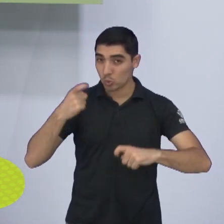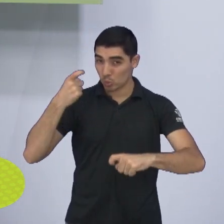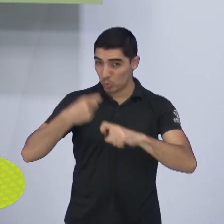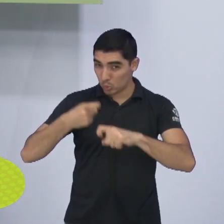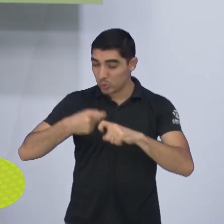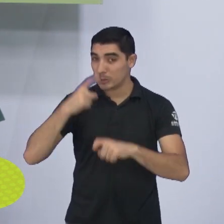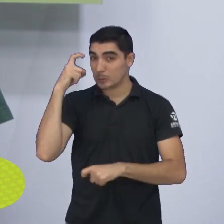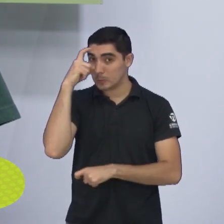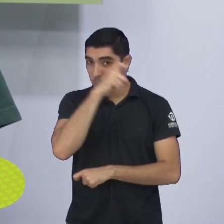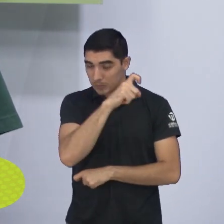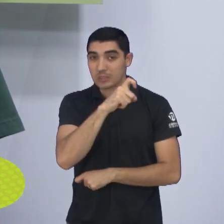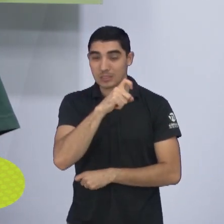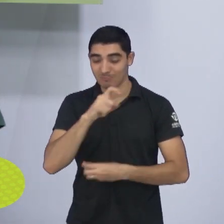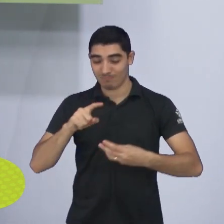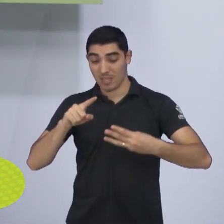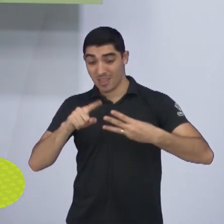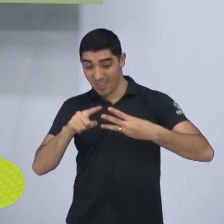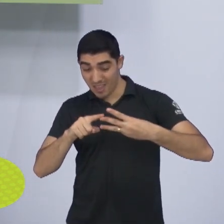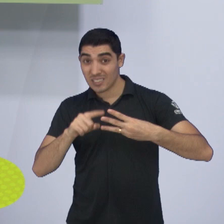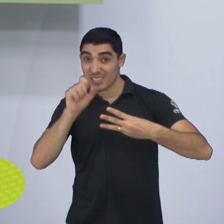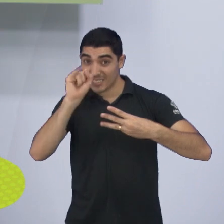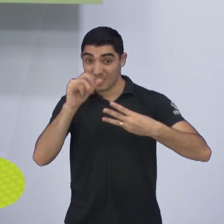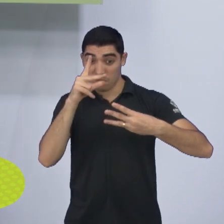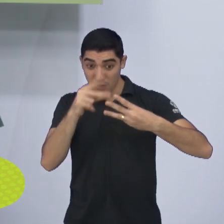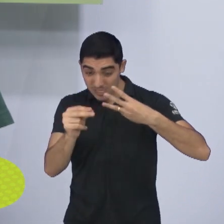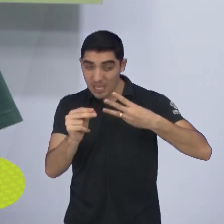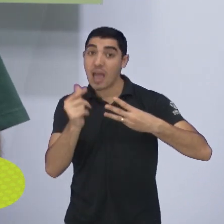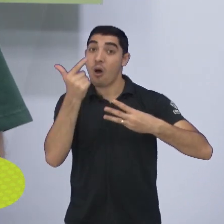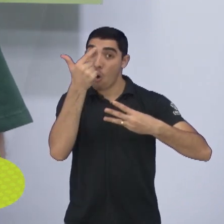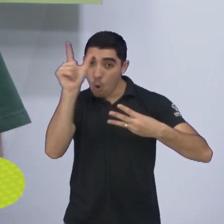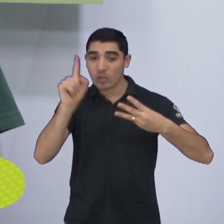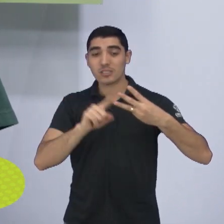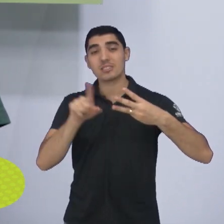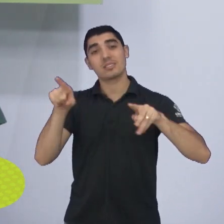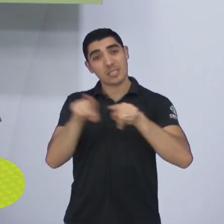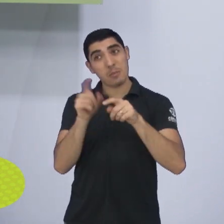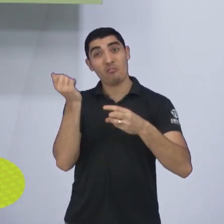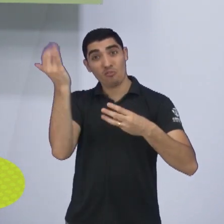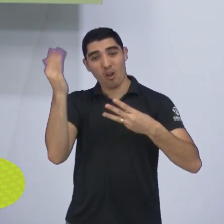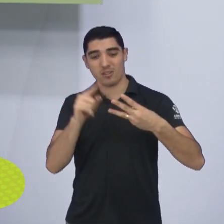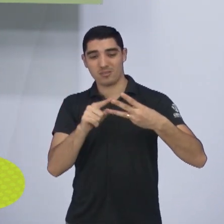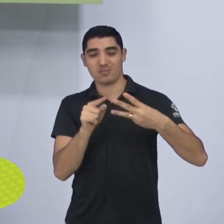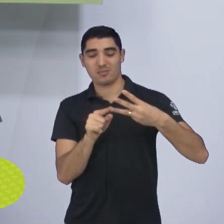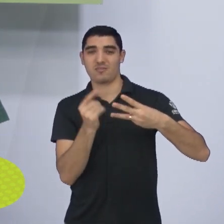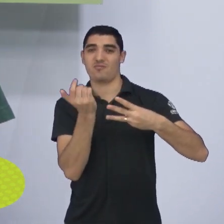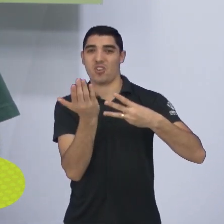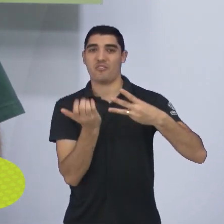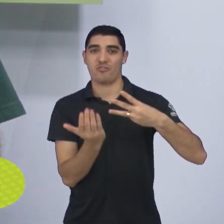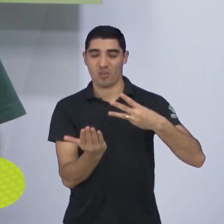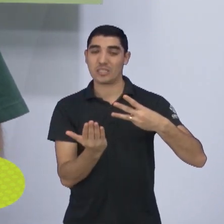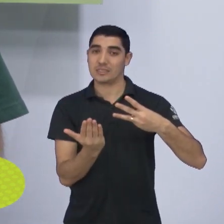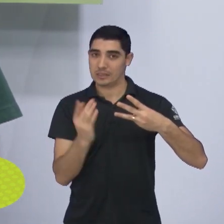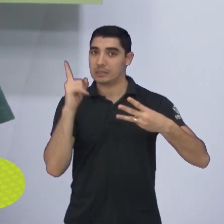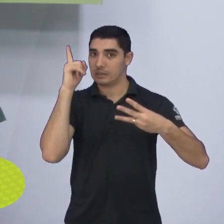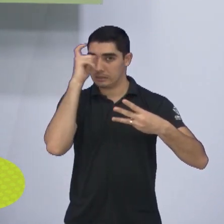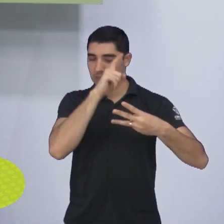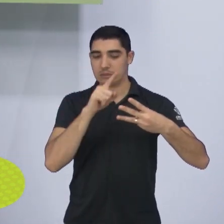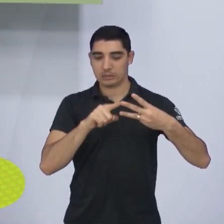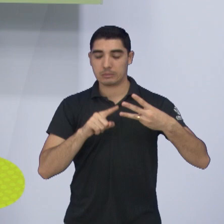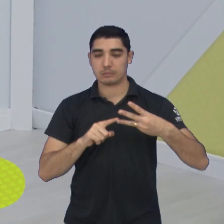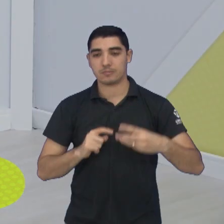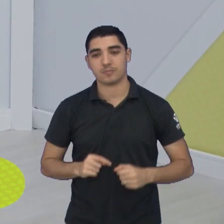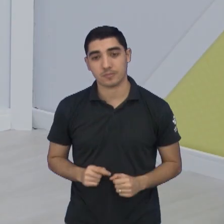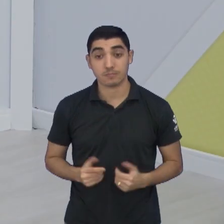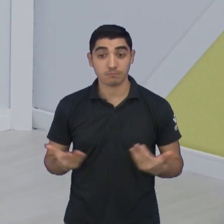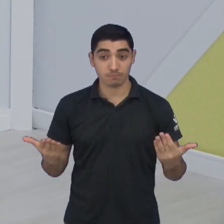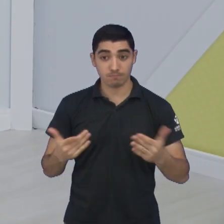fora, então são, além dessa, tem mais uma outra se passar por essa primeira, então são 2 paradas difíceis contra o Fortaleza.